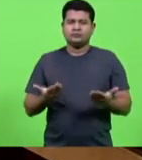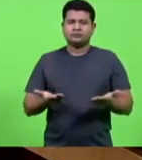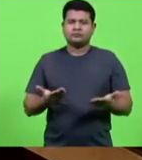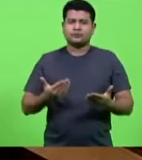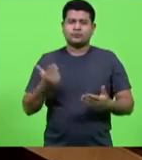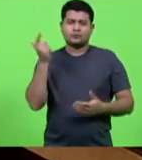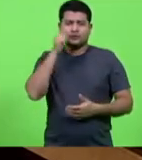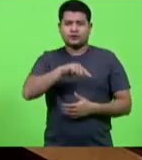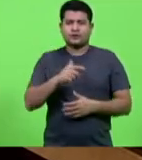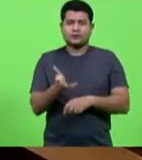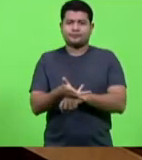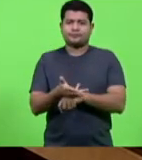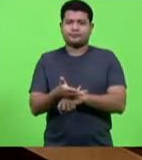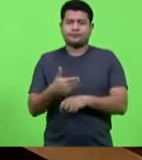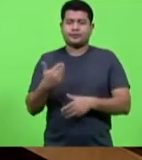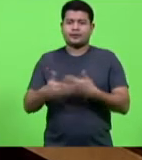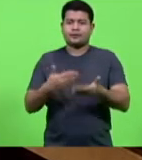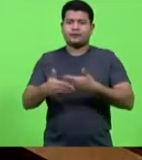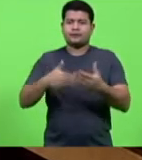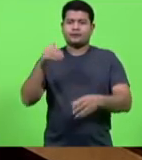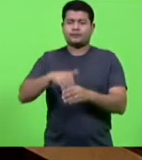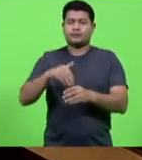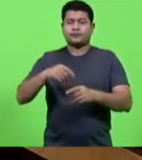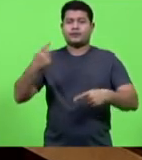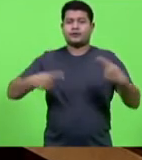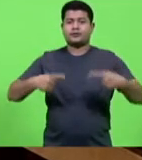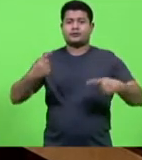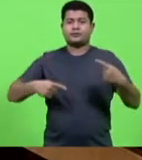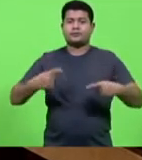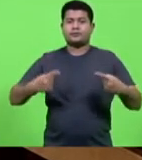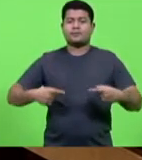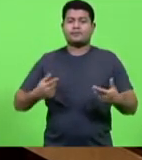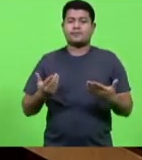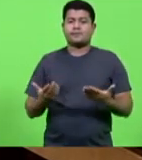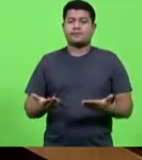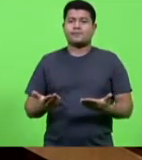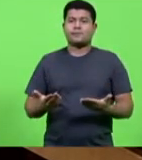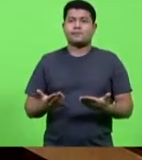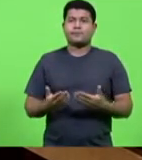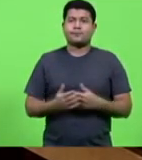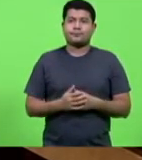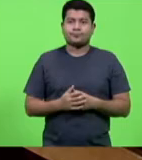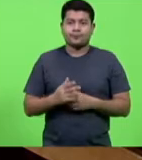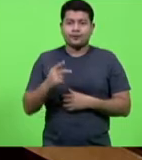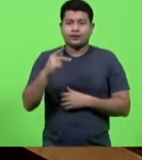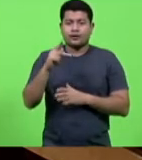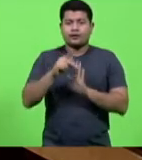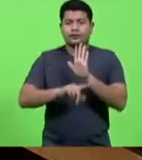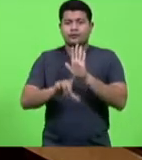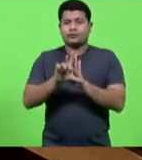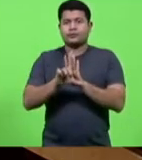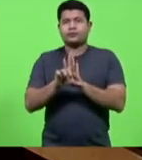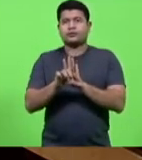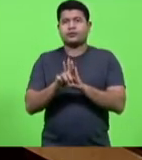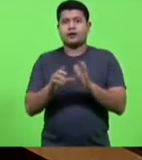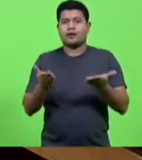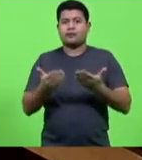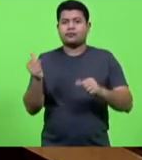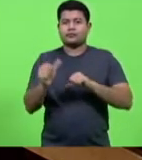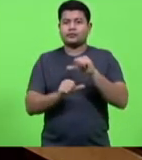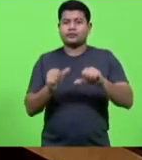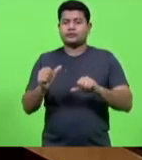acelerar a votação e a deliberação desse projeto de lei, de conversão agora